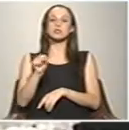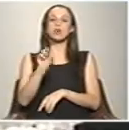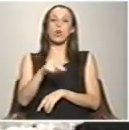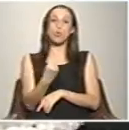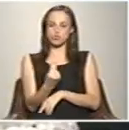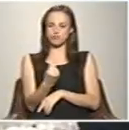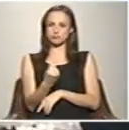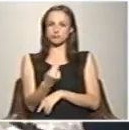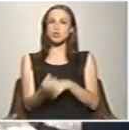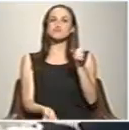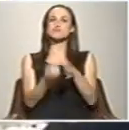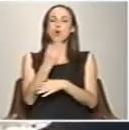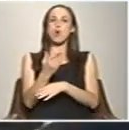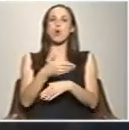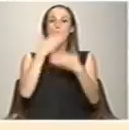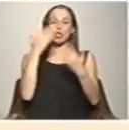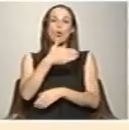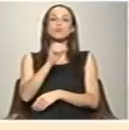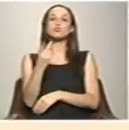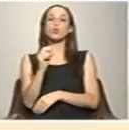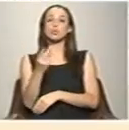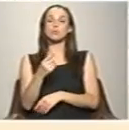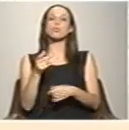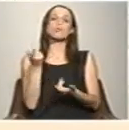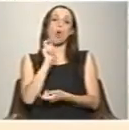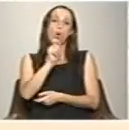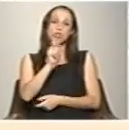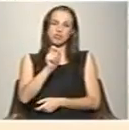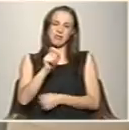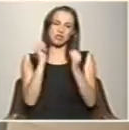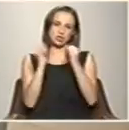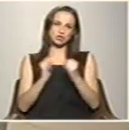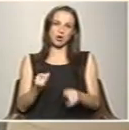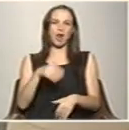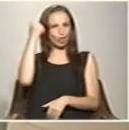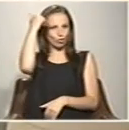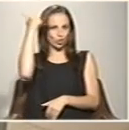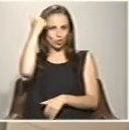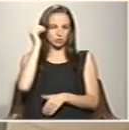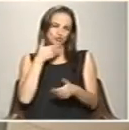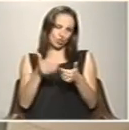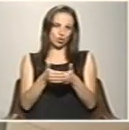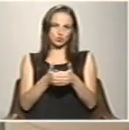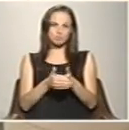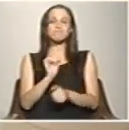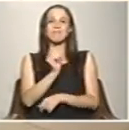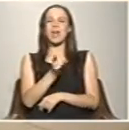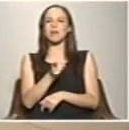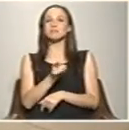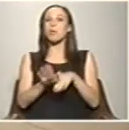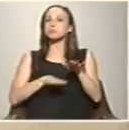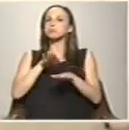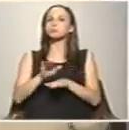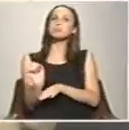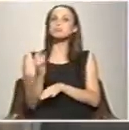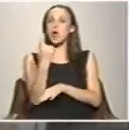instituiu o dia 1 de outubro como Dia Internacional do Idoso, um primeiro passo para, além da discussão, promover a ideia